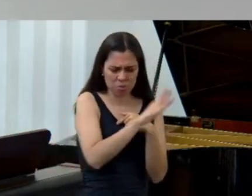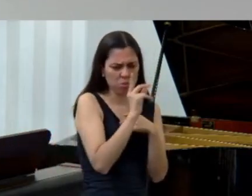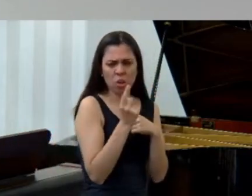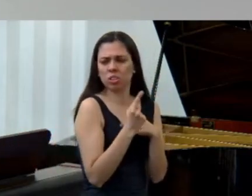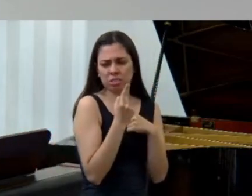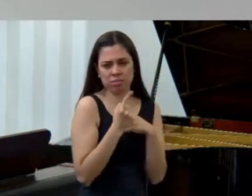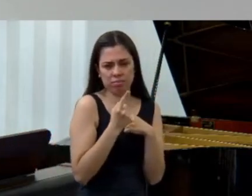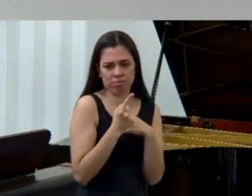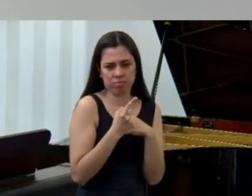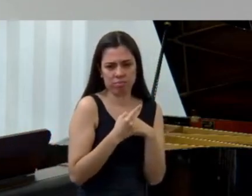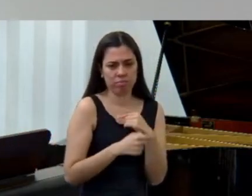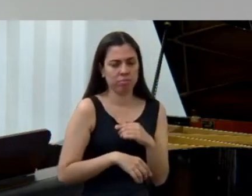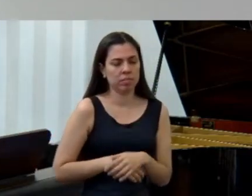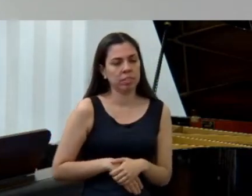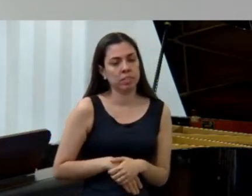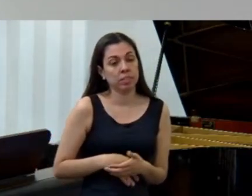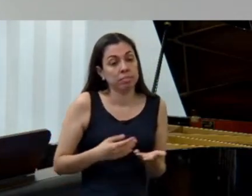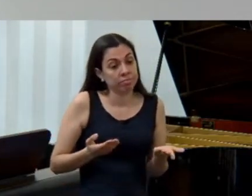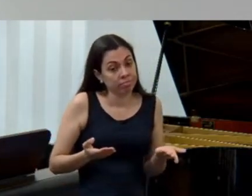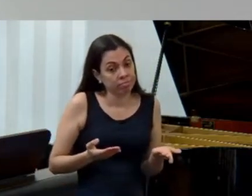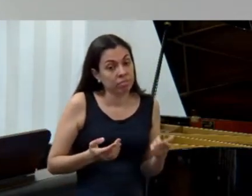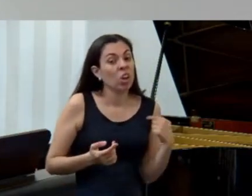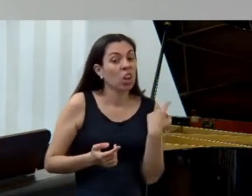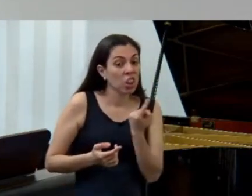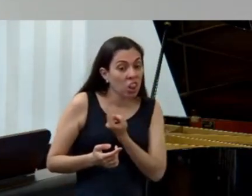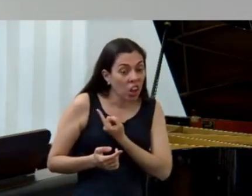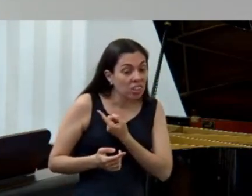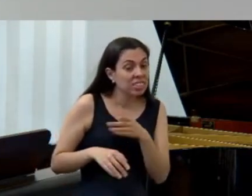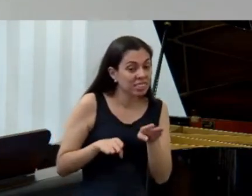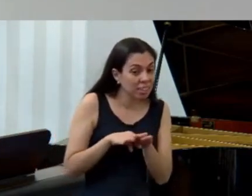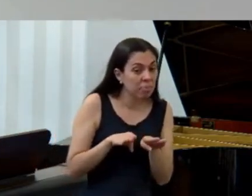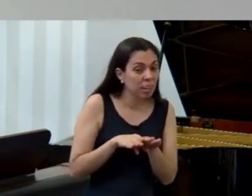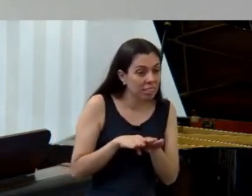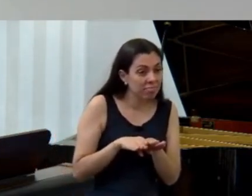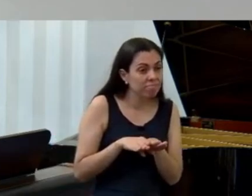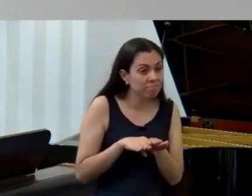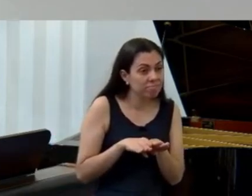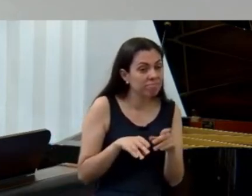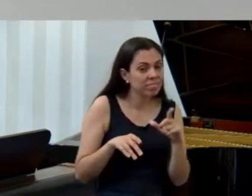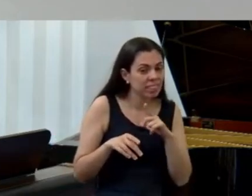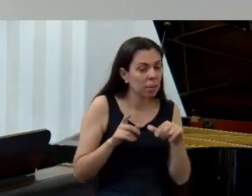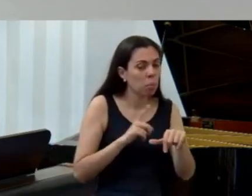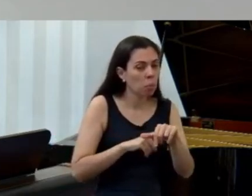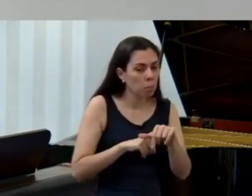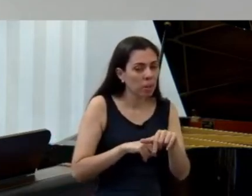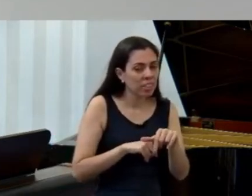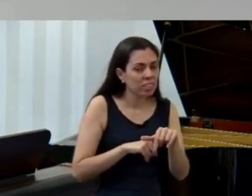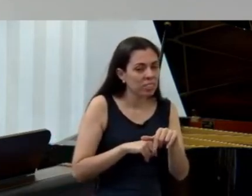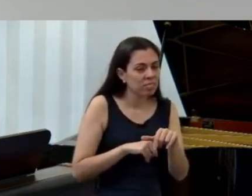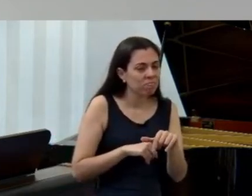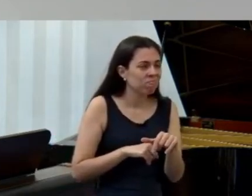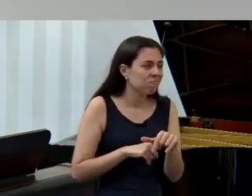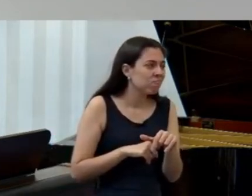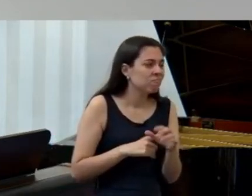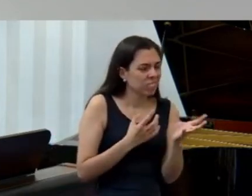importantes. Momentos que nós estamos em oração. Momentos que nós entramos no nosso quarto, fechamos a